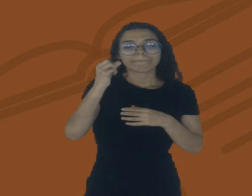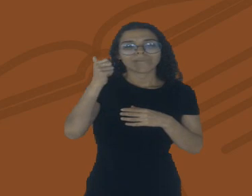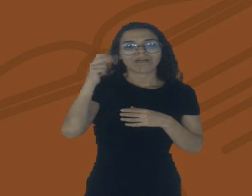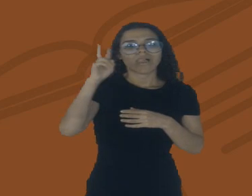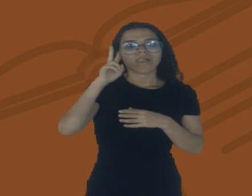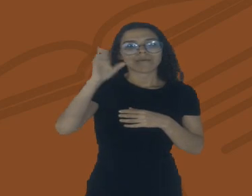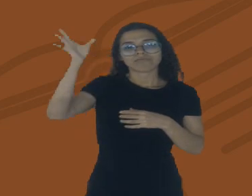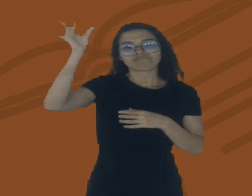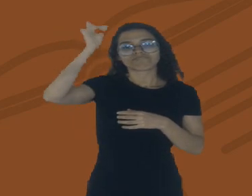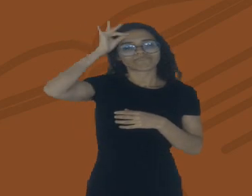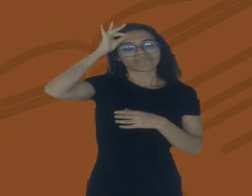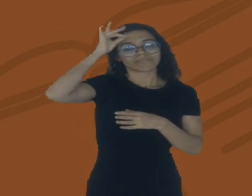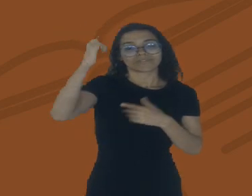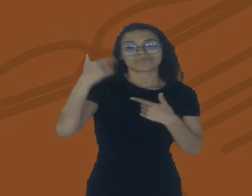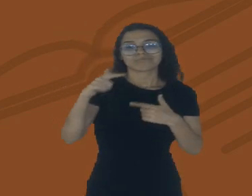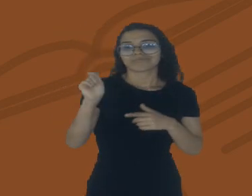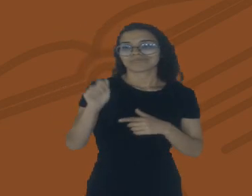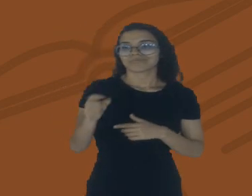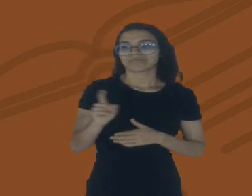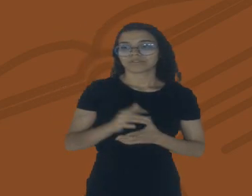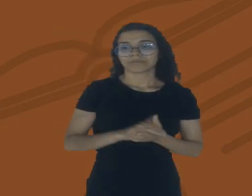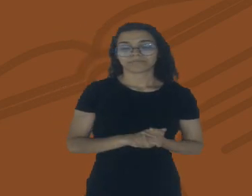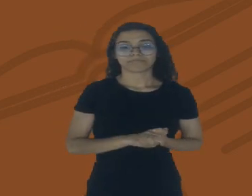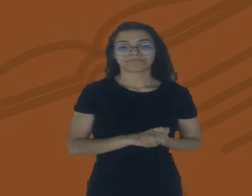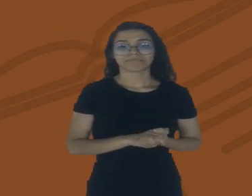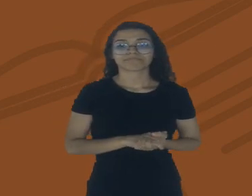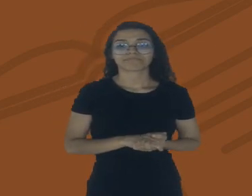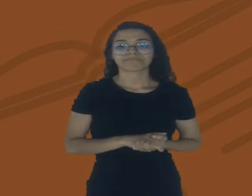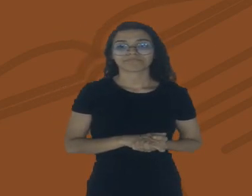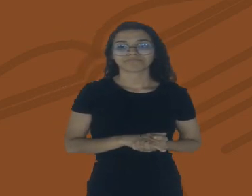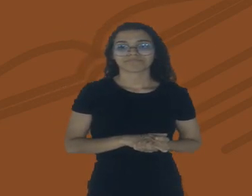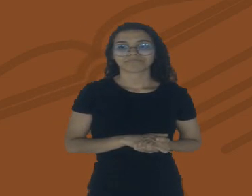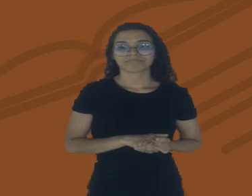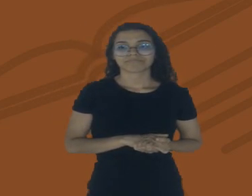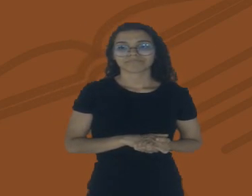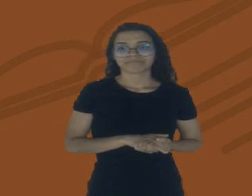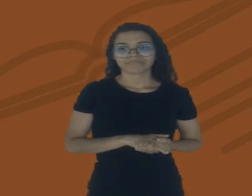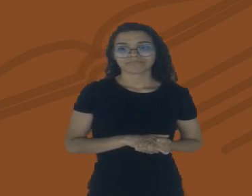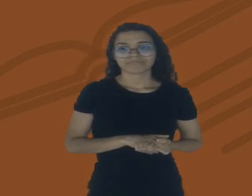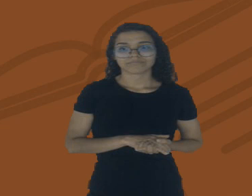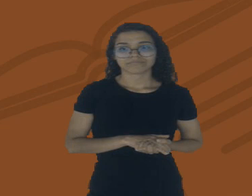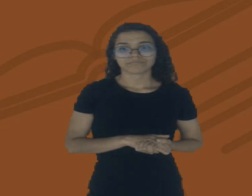nossa memorização das ações que a gente realiza durante o dia, ok?